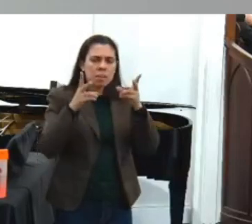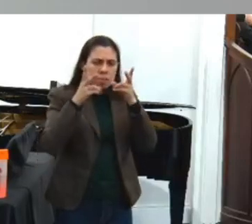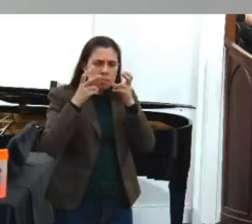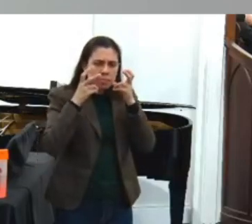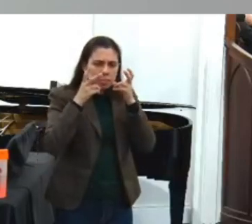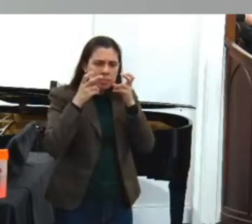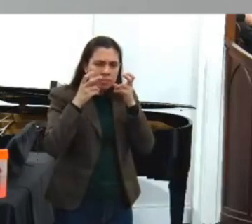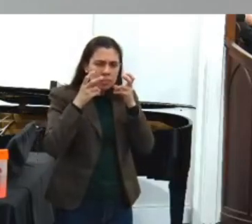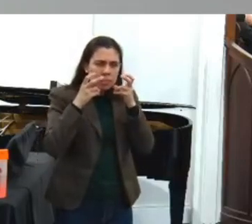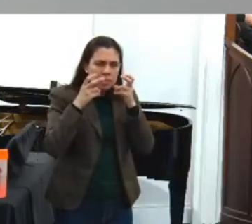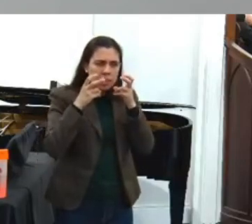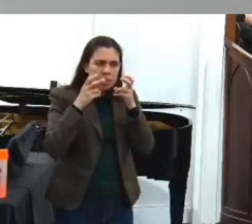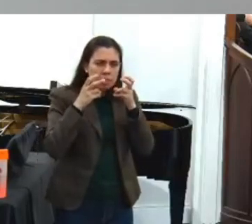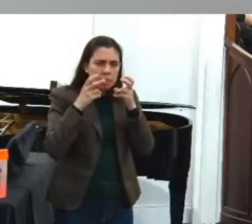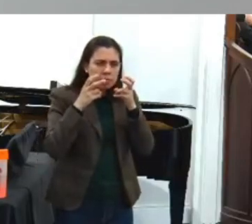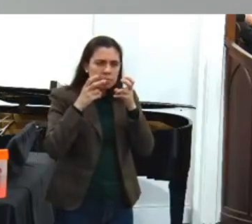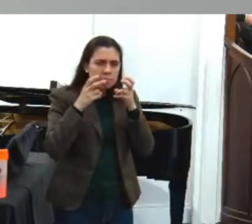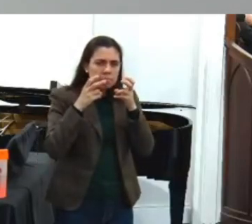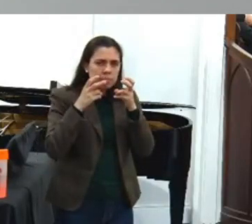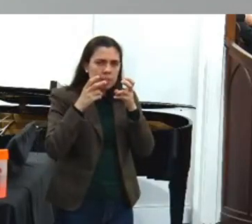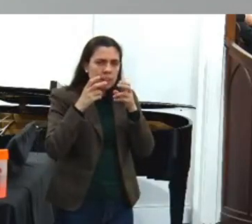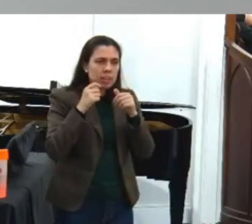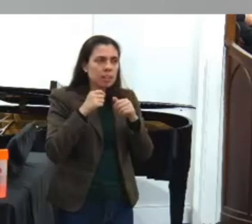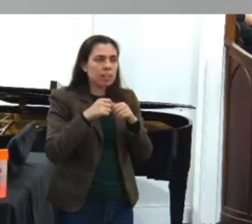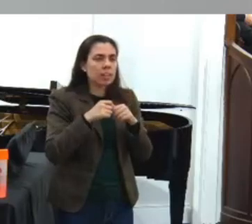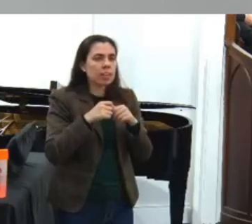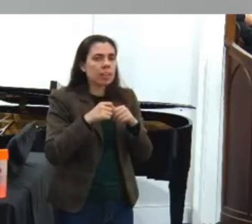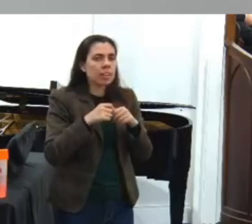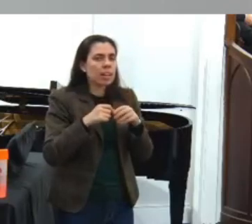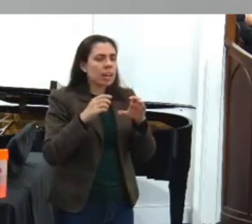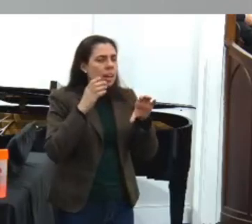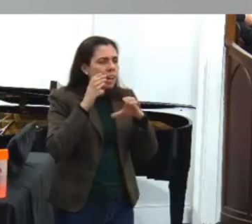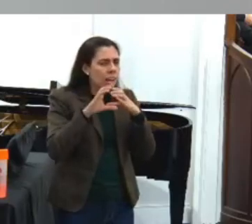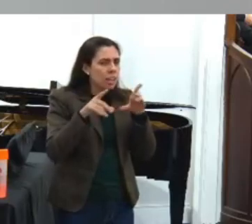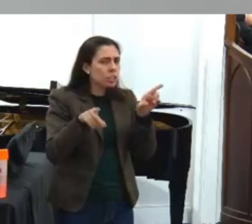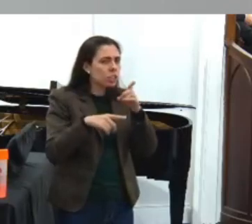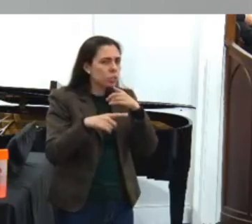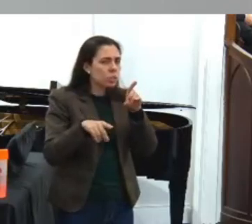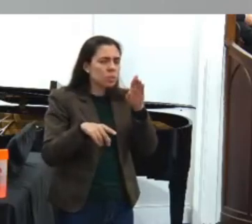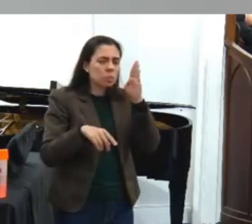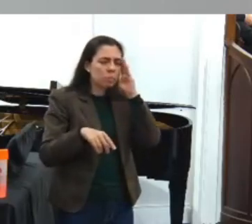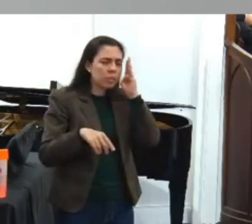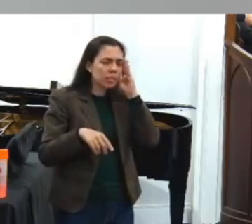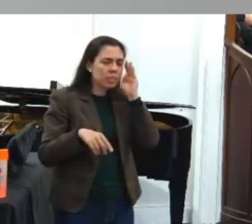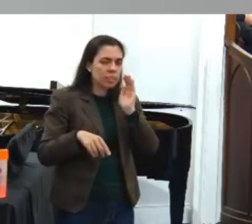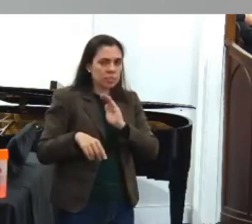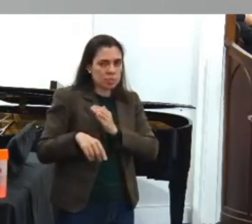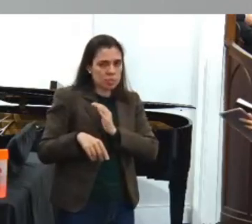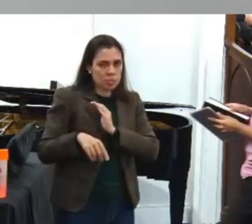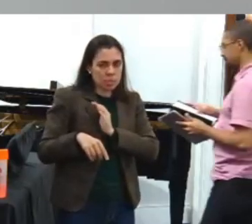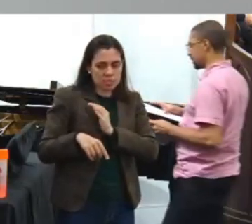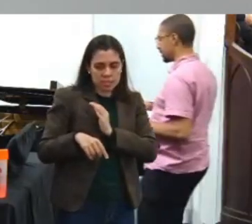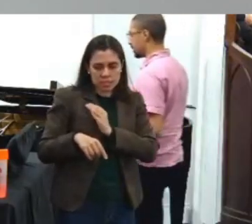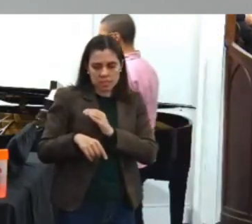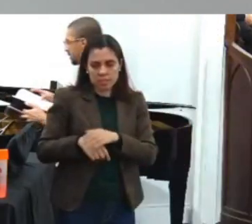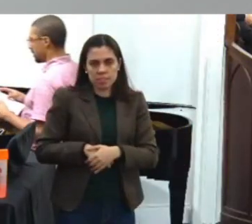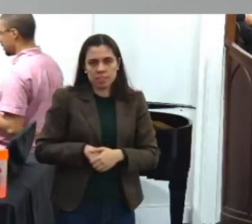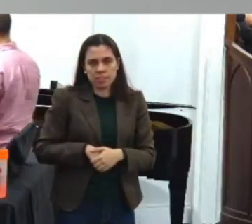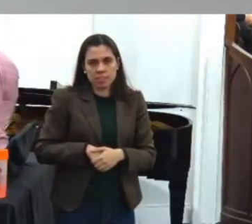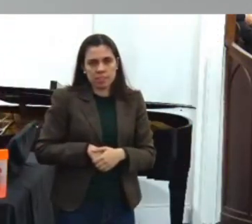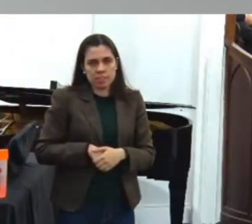coração quebrantado diante de Deus. Eu não conheço o teu coração, mas Cristo conhece o teu